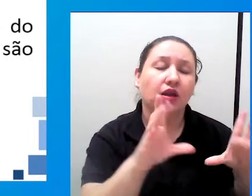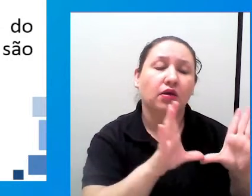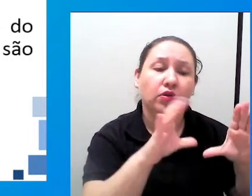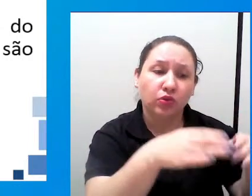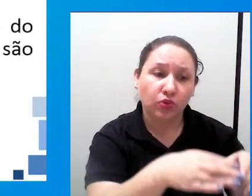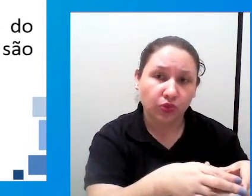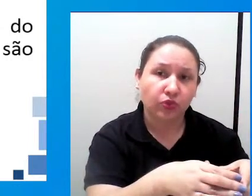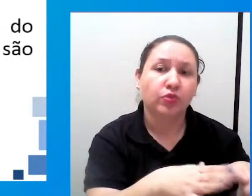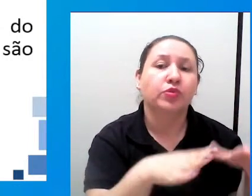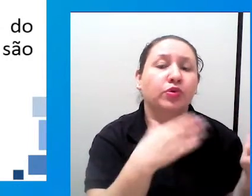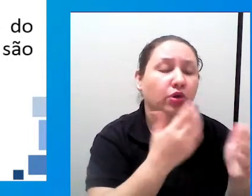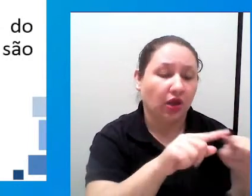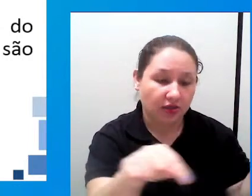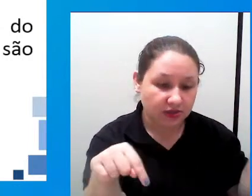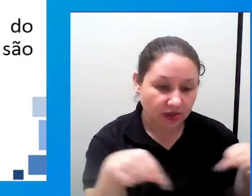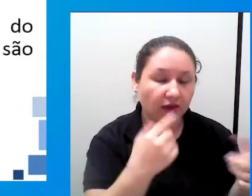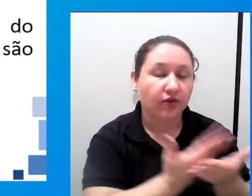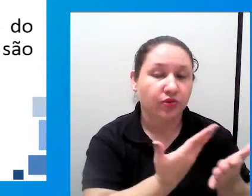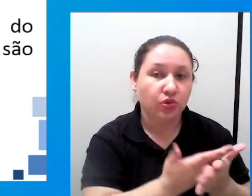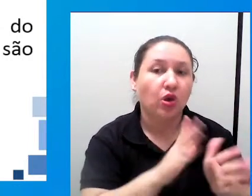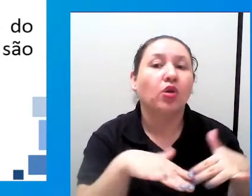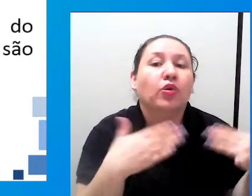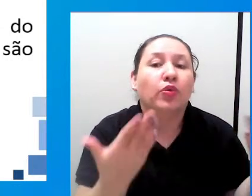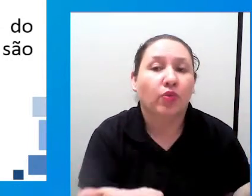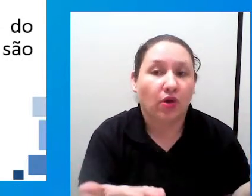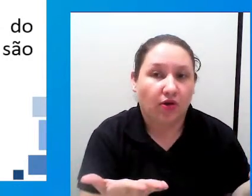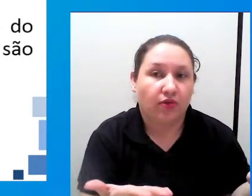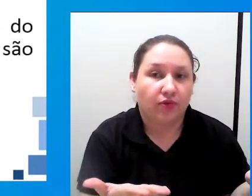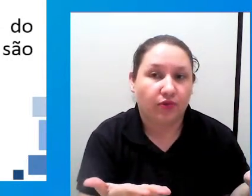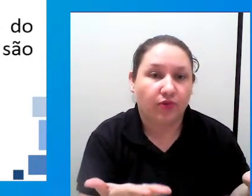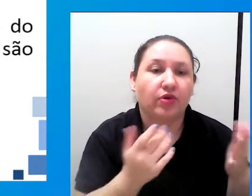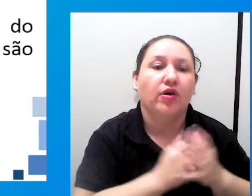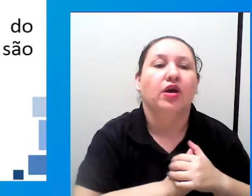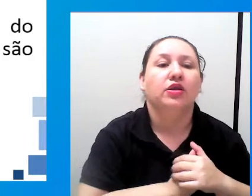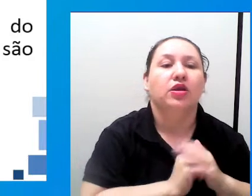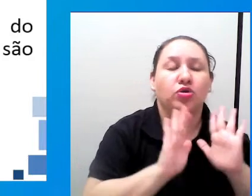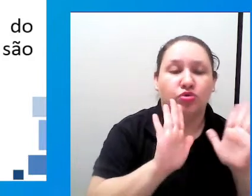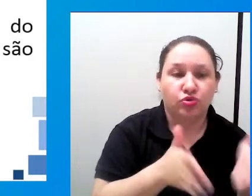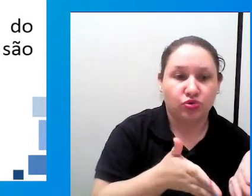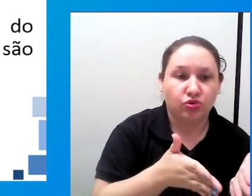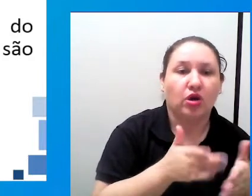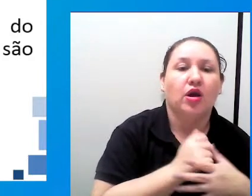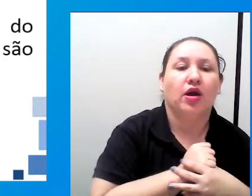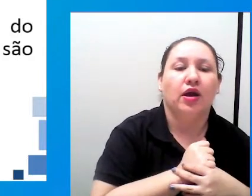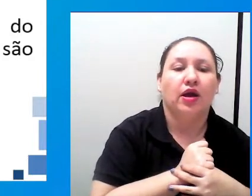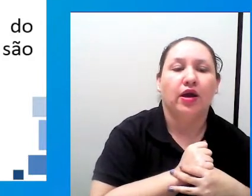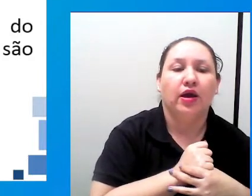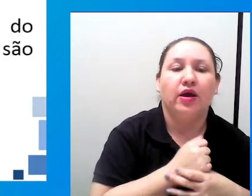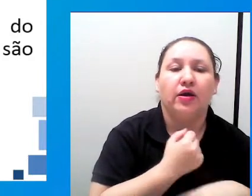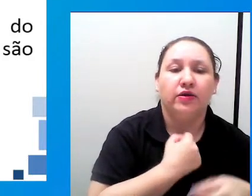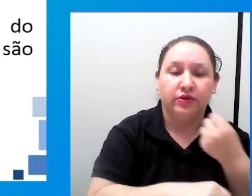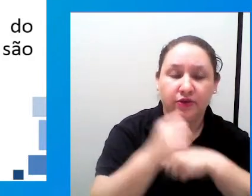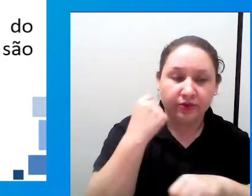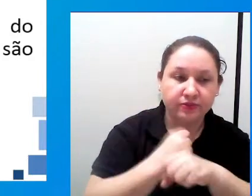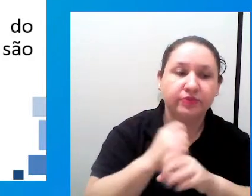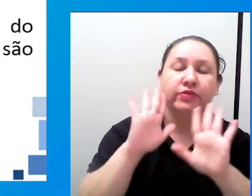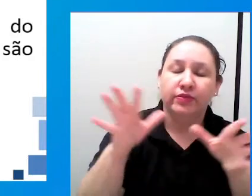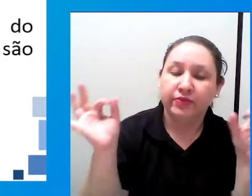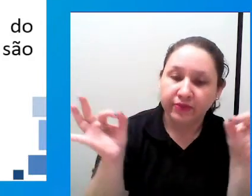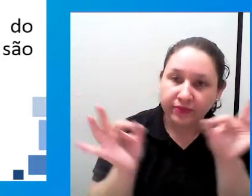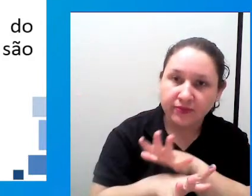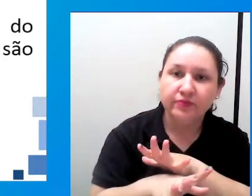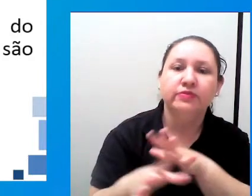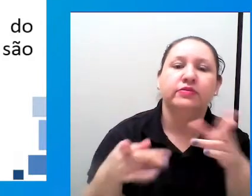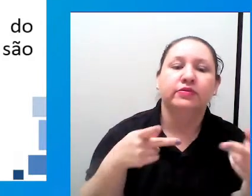exemplo, atualmente aqui nós estamos no semestre 2022.1, então os professores já submeteram suas propostas de ação